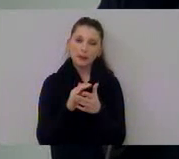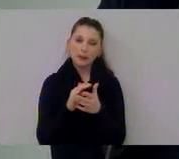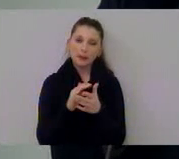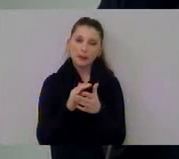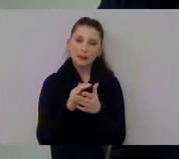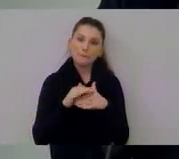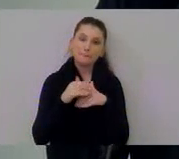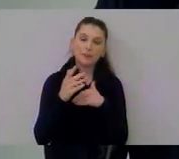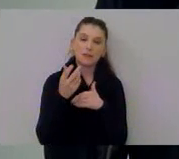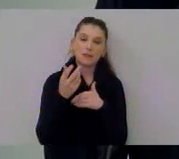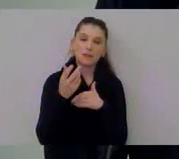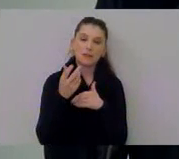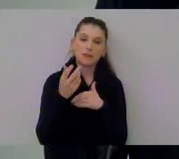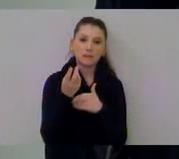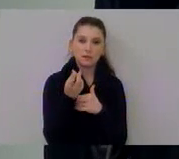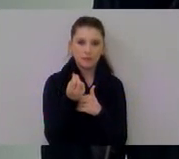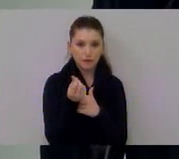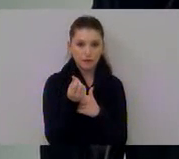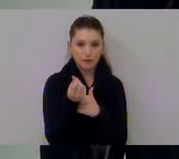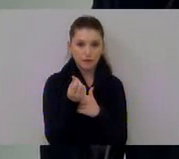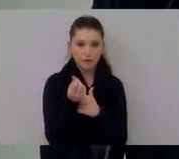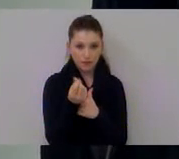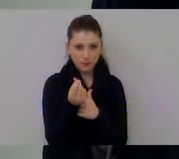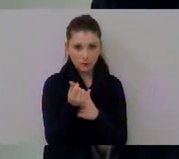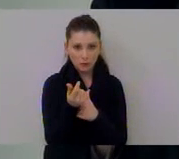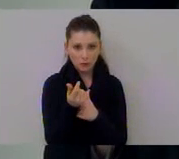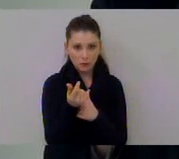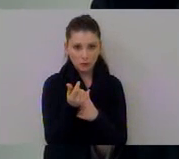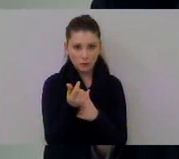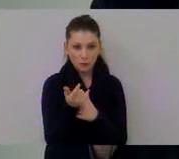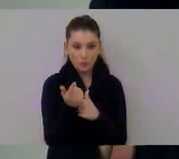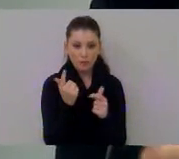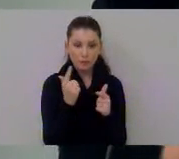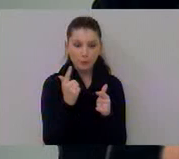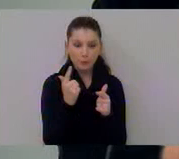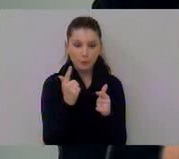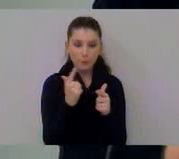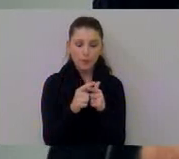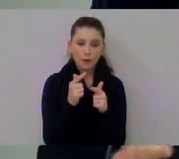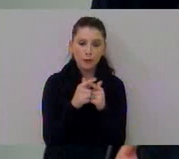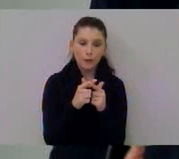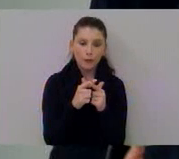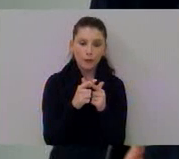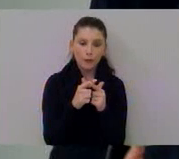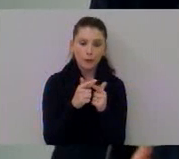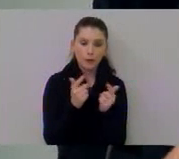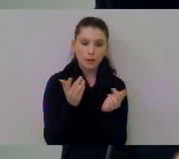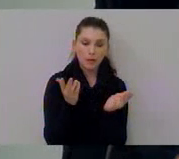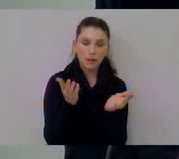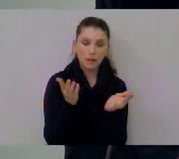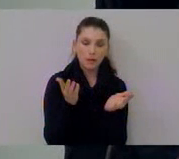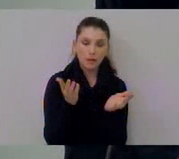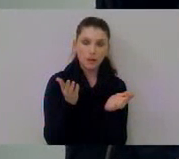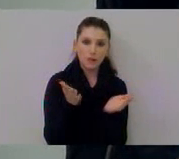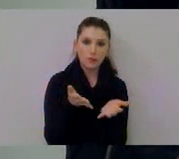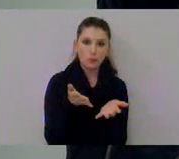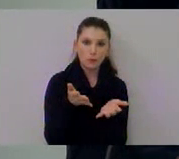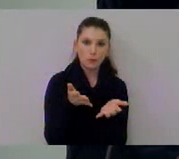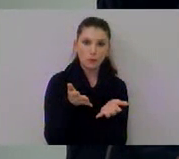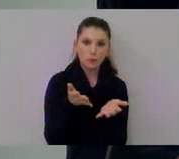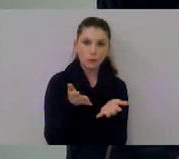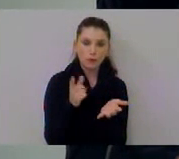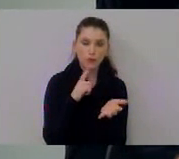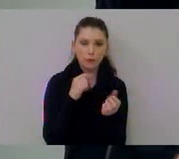fiz uma indicação há muito tempo atrás de uma ponte que estava caindo,